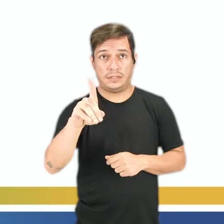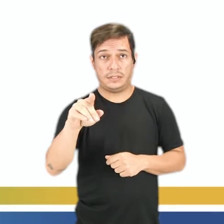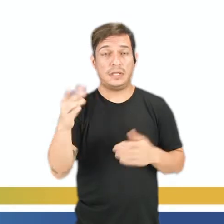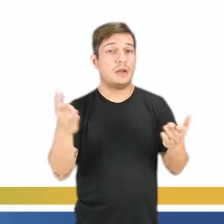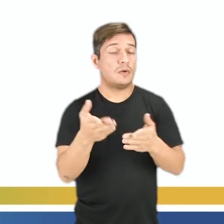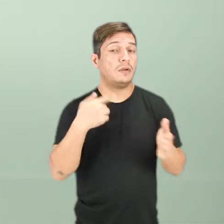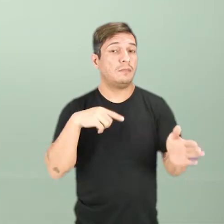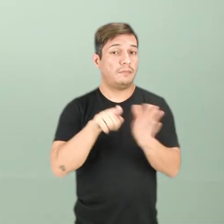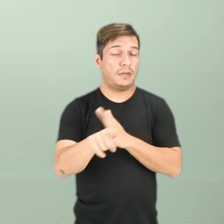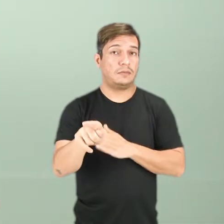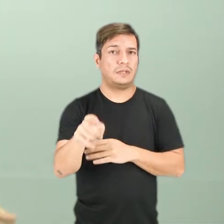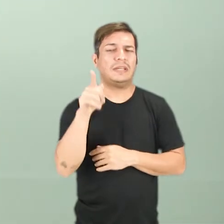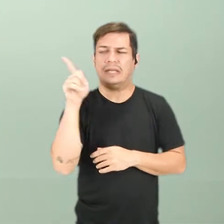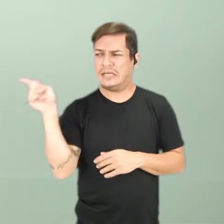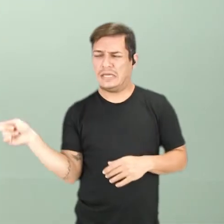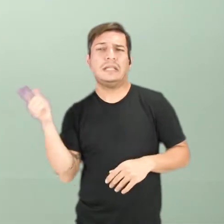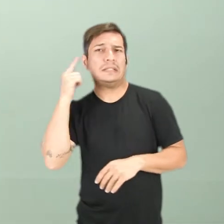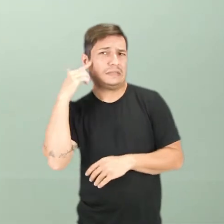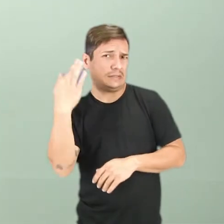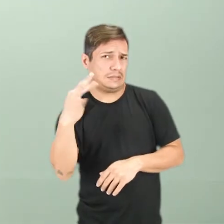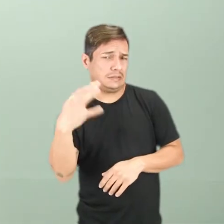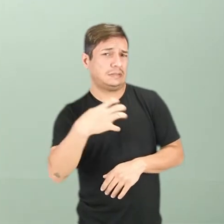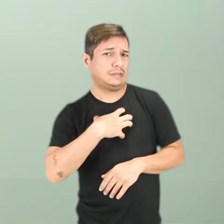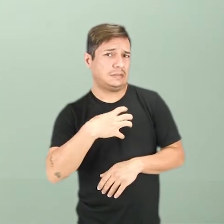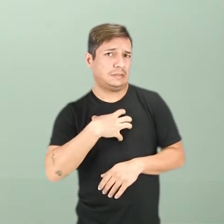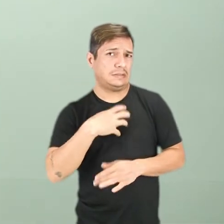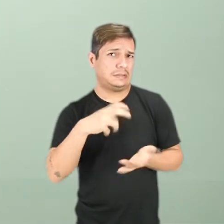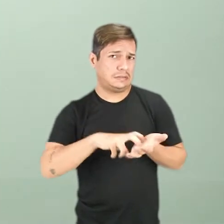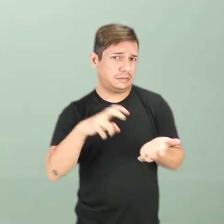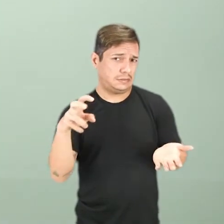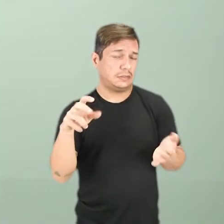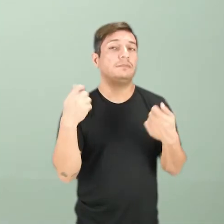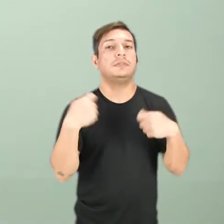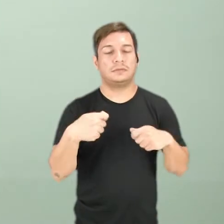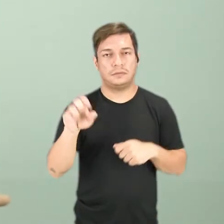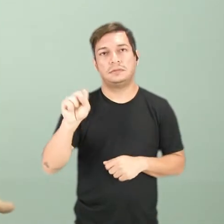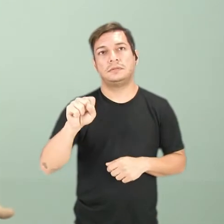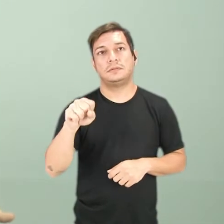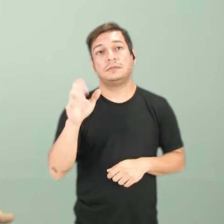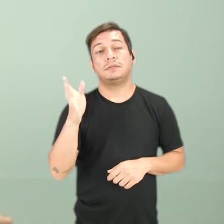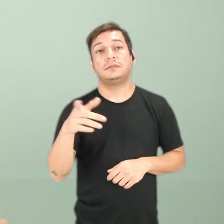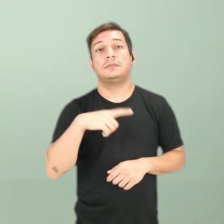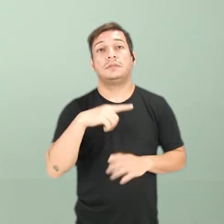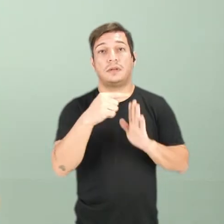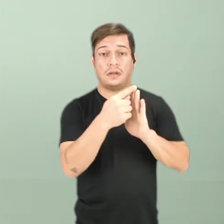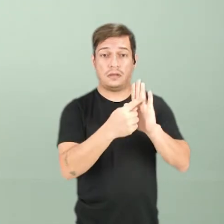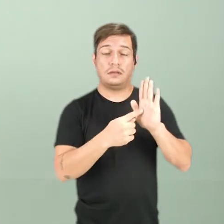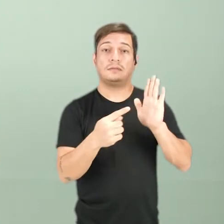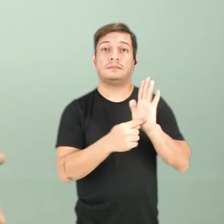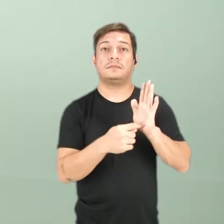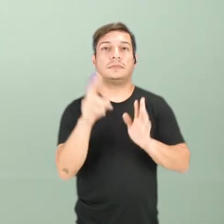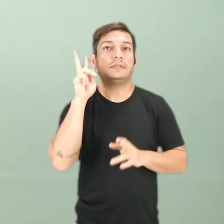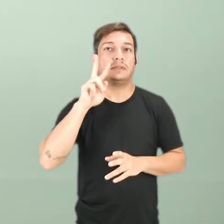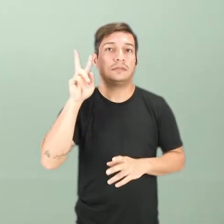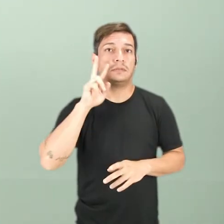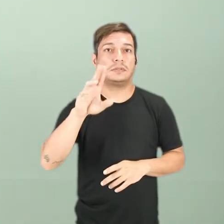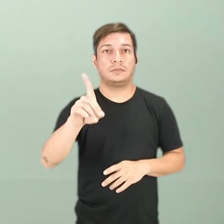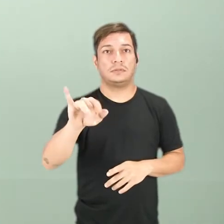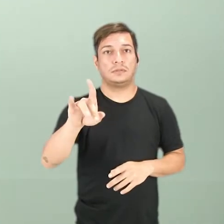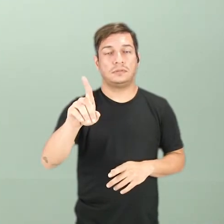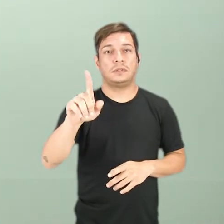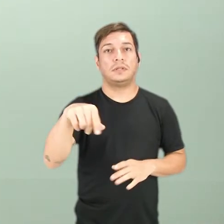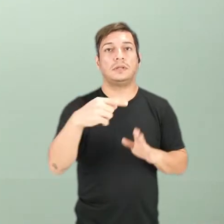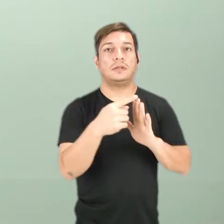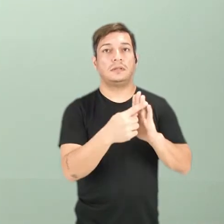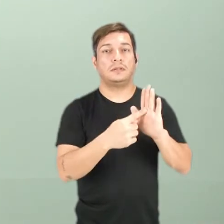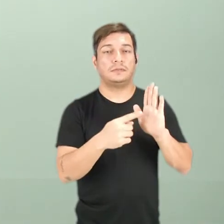quero perguntar. Ei, ele estava com dor de cabeça hoje de manhã? Preciso. Já que é interrogativa, lembra? O did é para